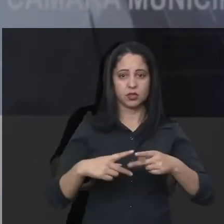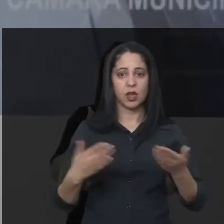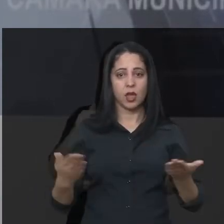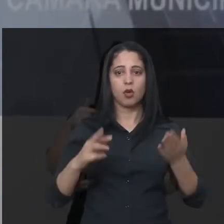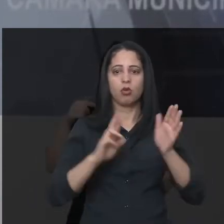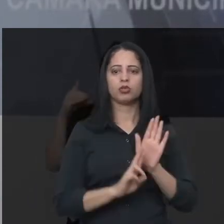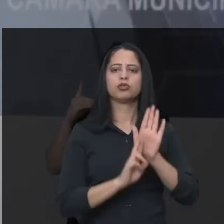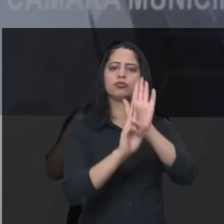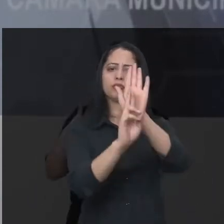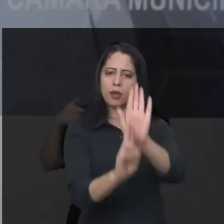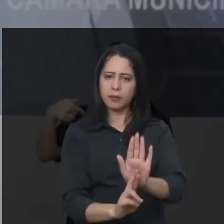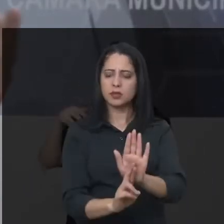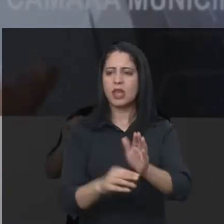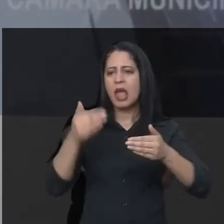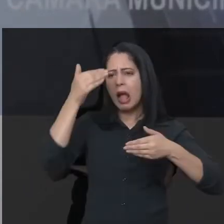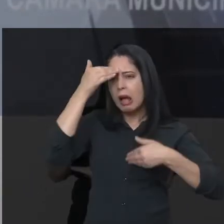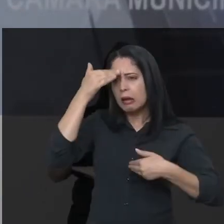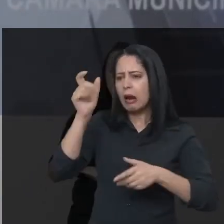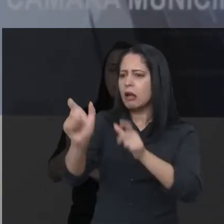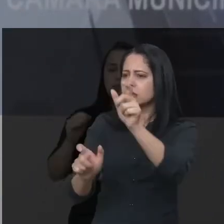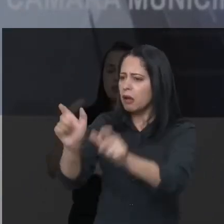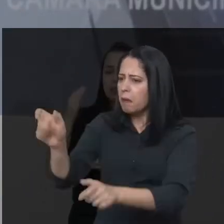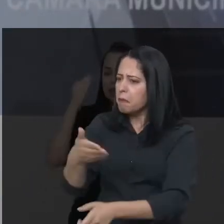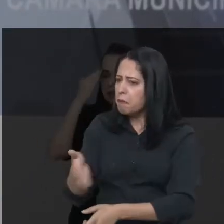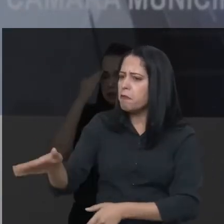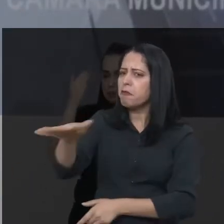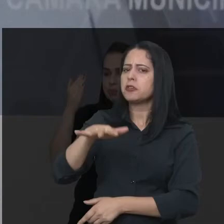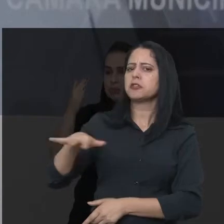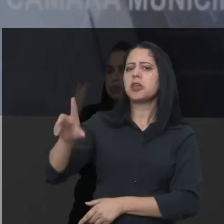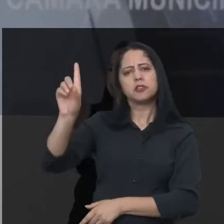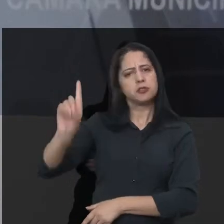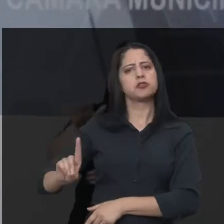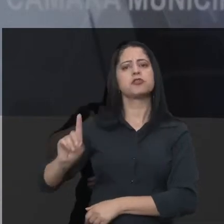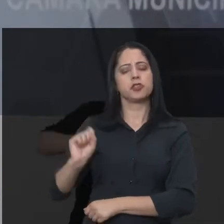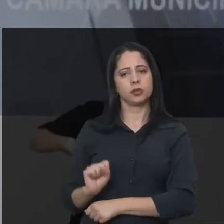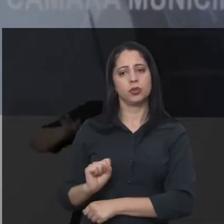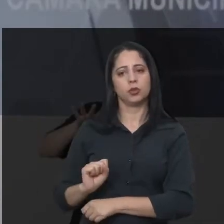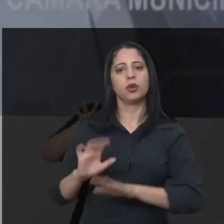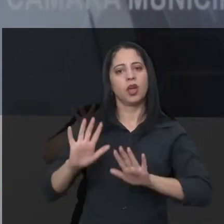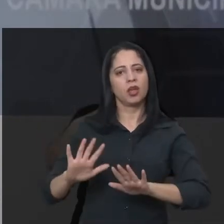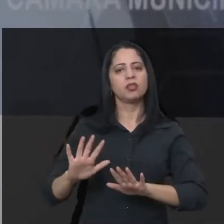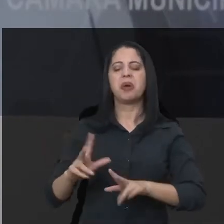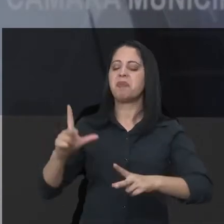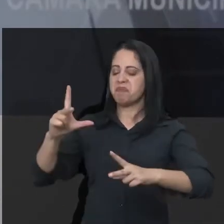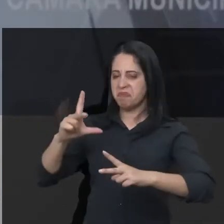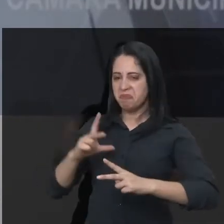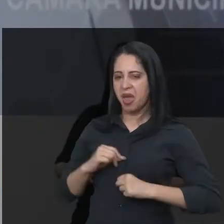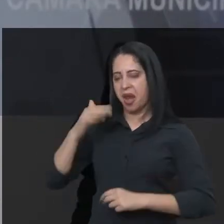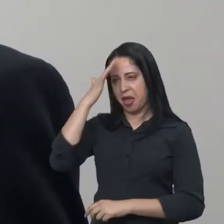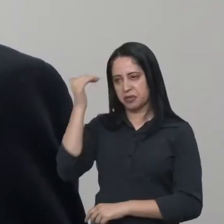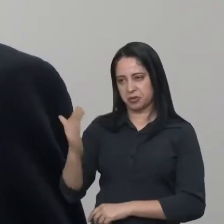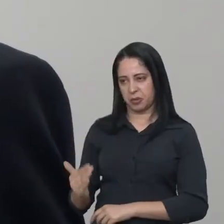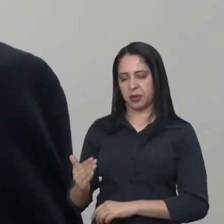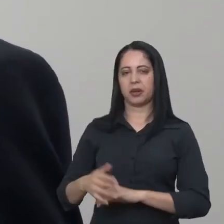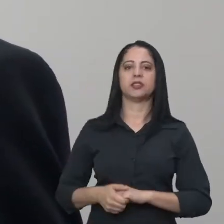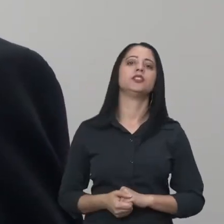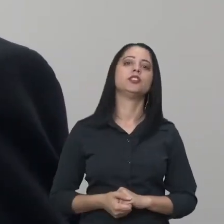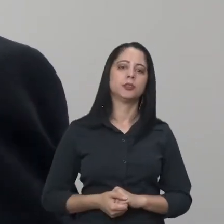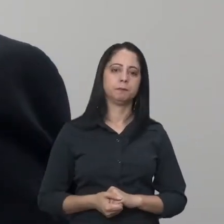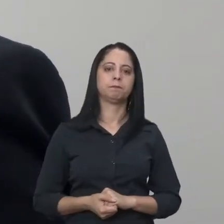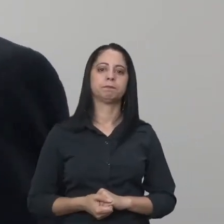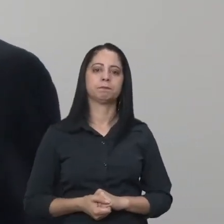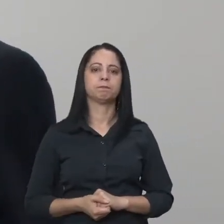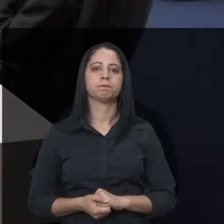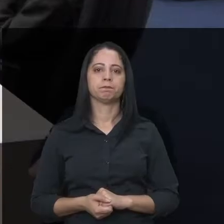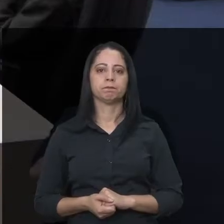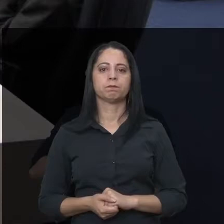essa representação graças a vocês, diretoria. Então, mais do que justo essa homenagem. Além de representantes